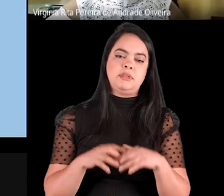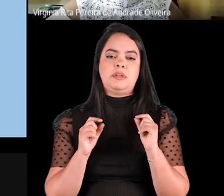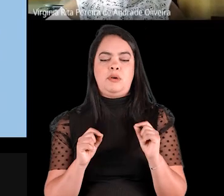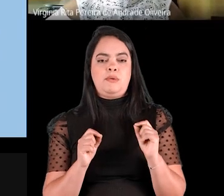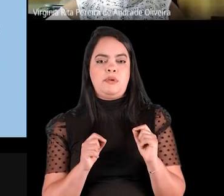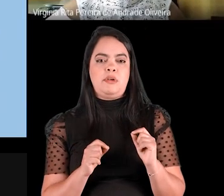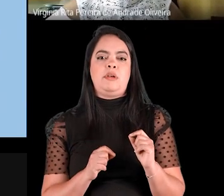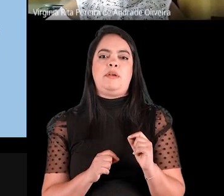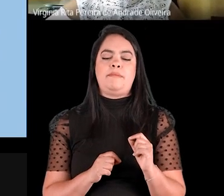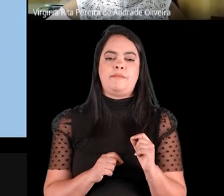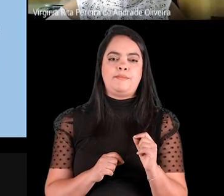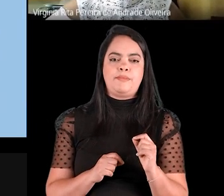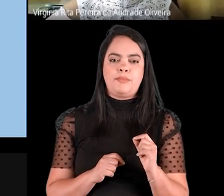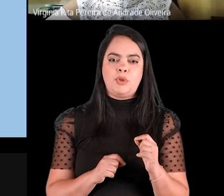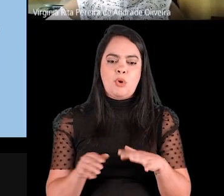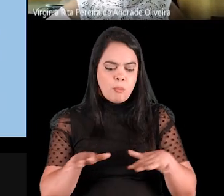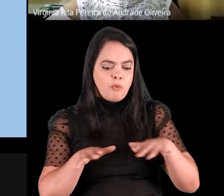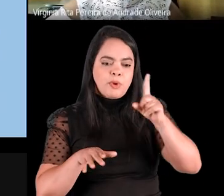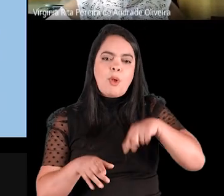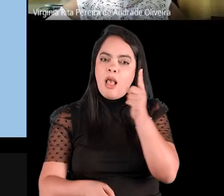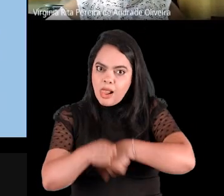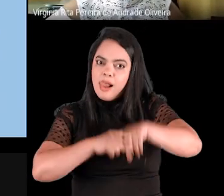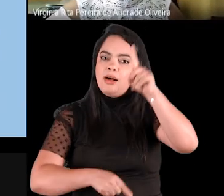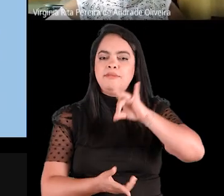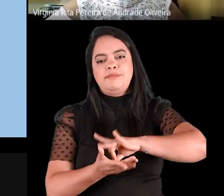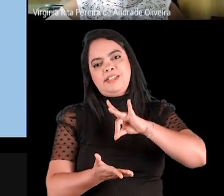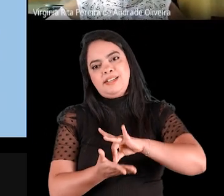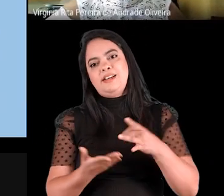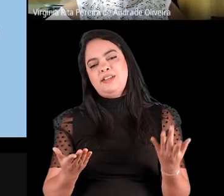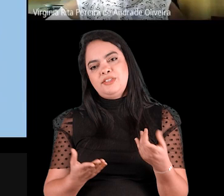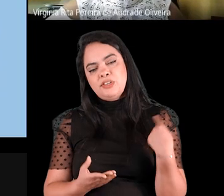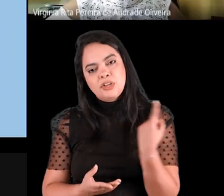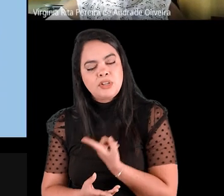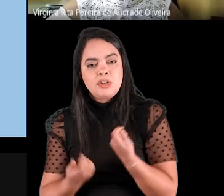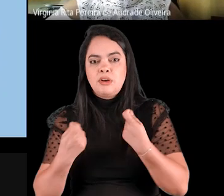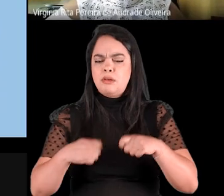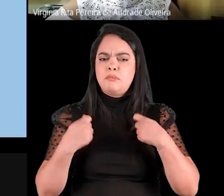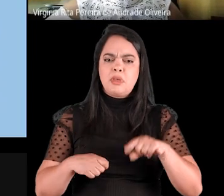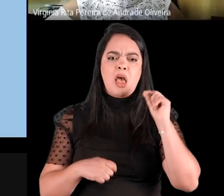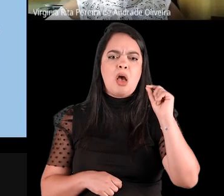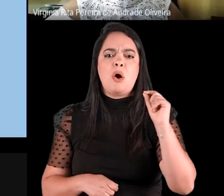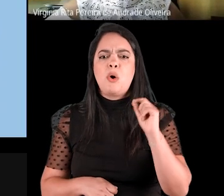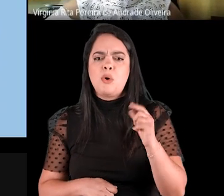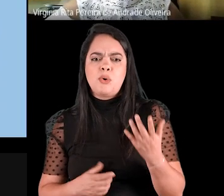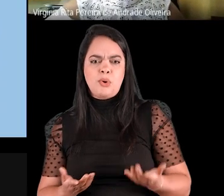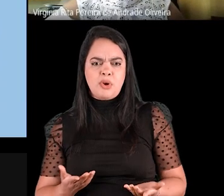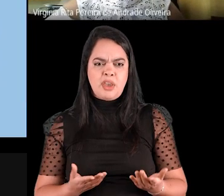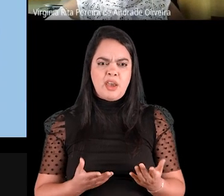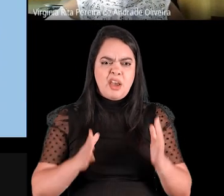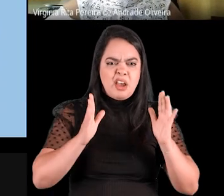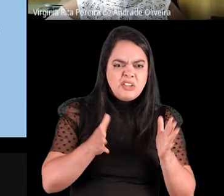um movimento de revolução mesmo, né? É da gente desconstruir o que está dado com